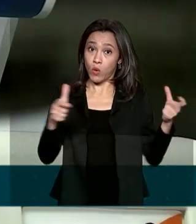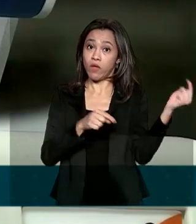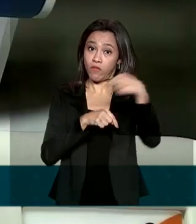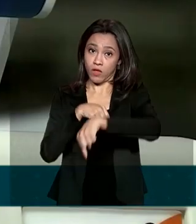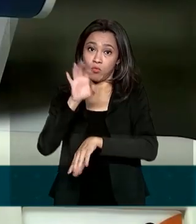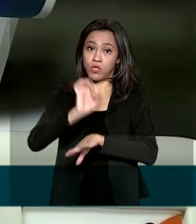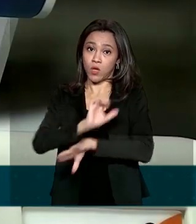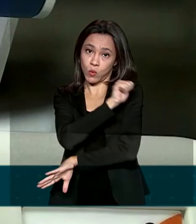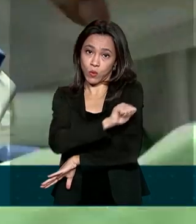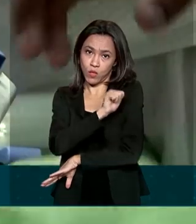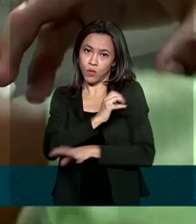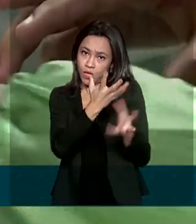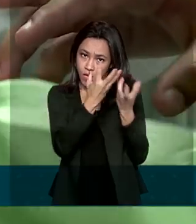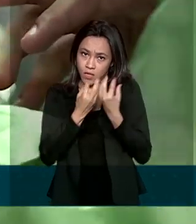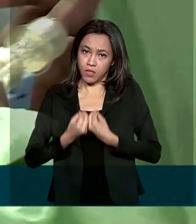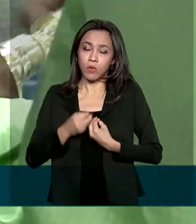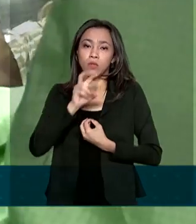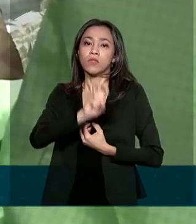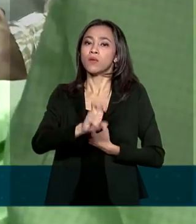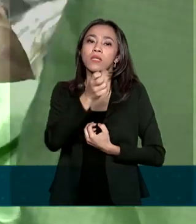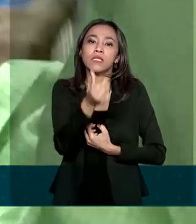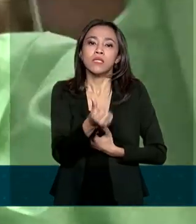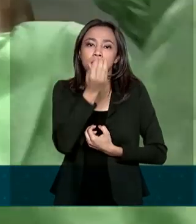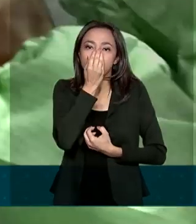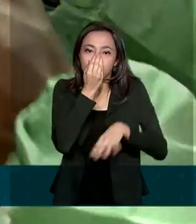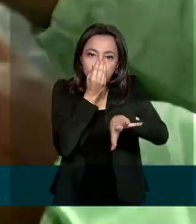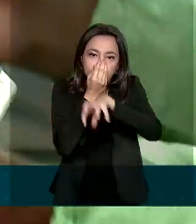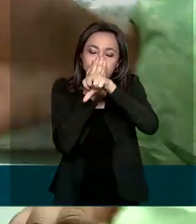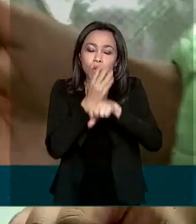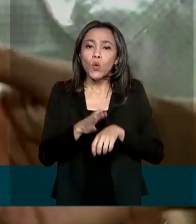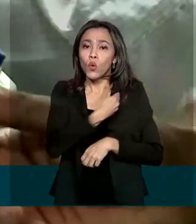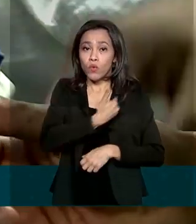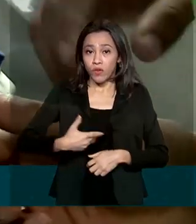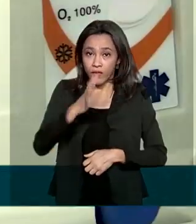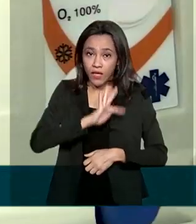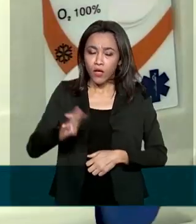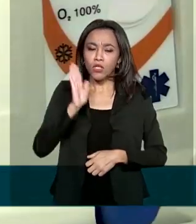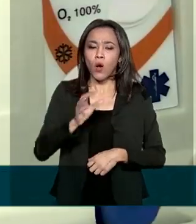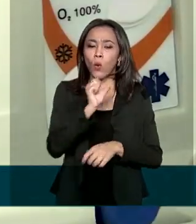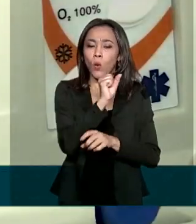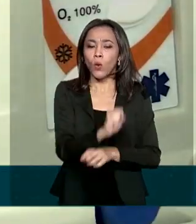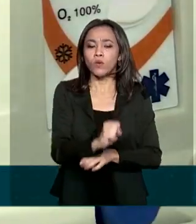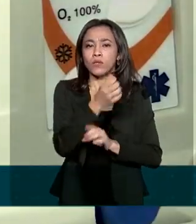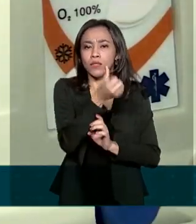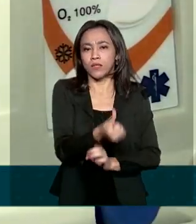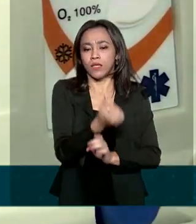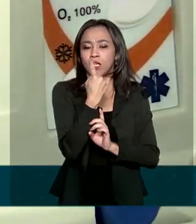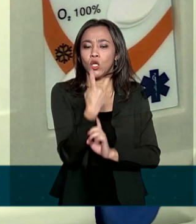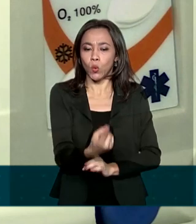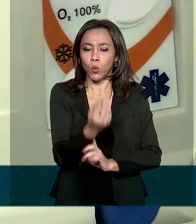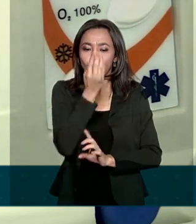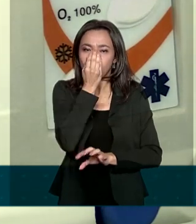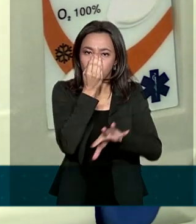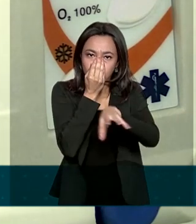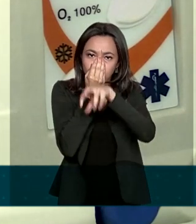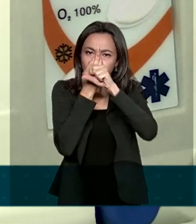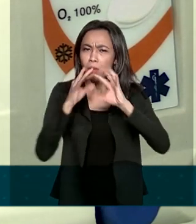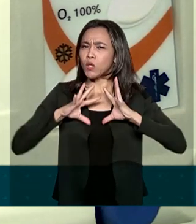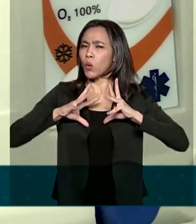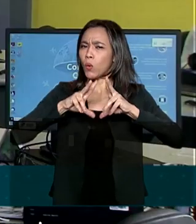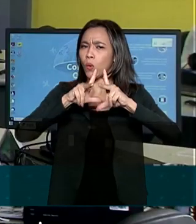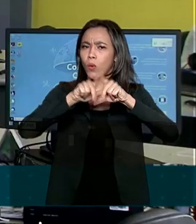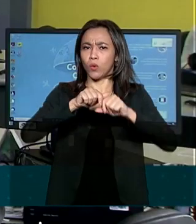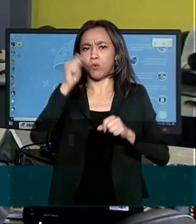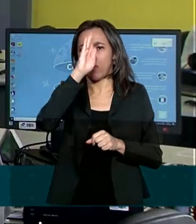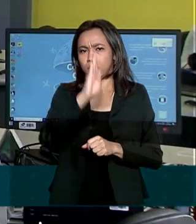respiradores. Desde o início da pandemia, o governo federal já distribuiu 861 respiradores para todas as regiões